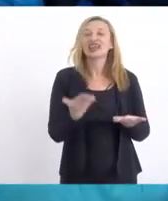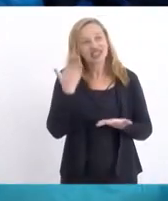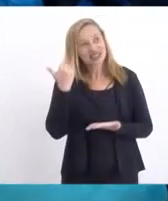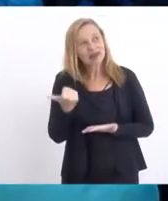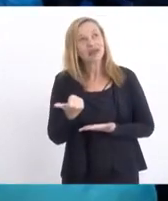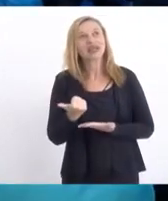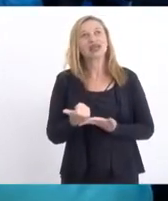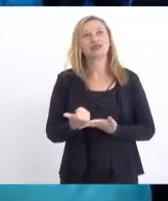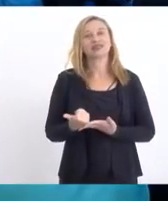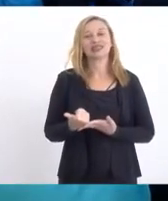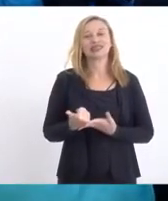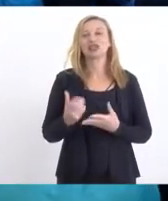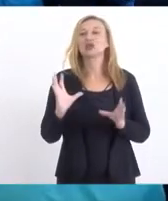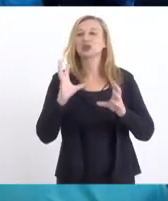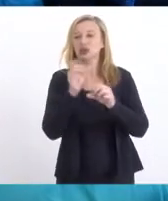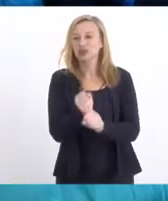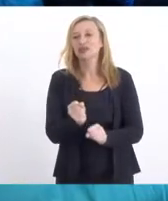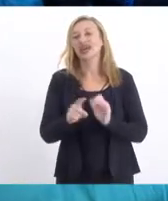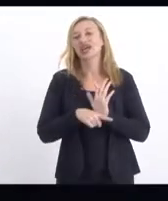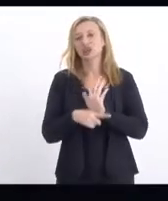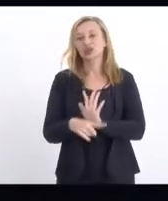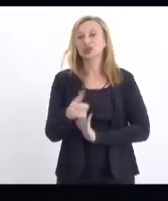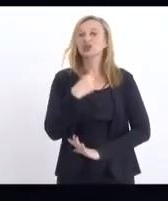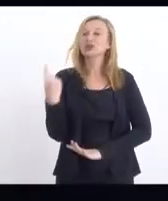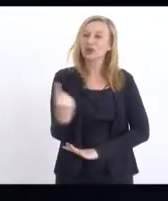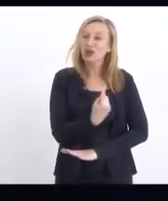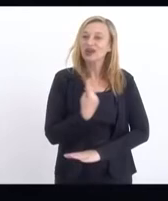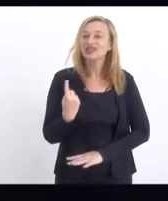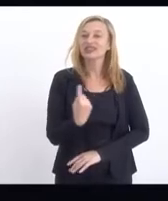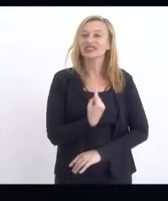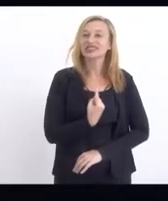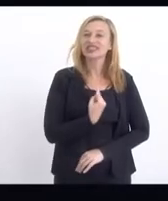e isso só soma e ajuda, porque nós somos,